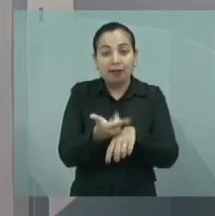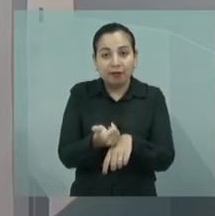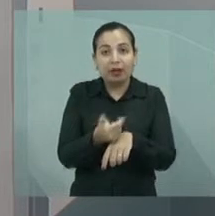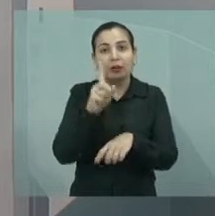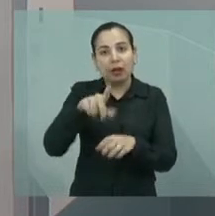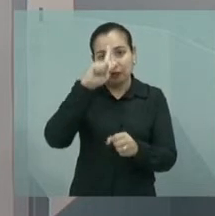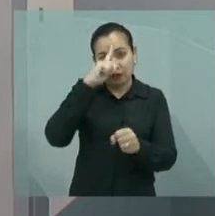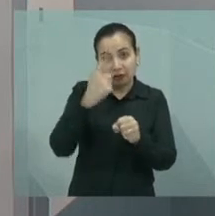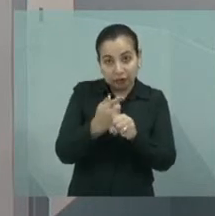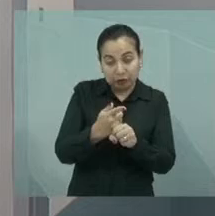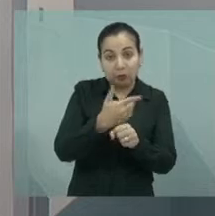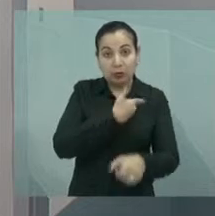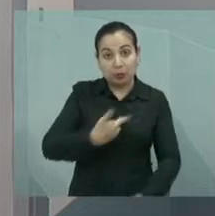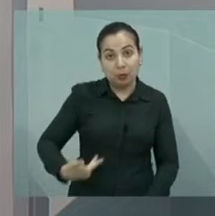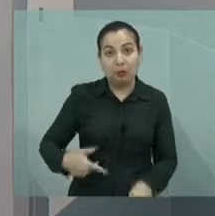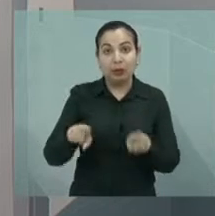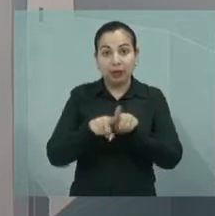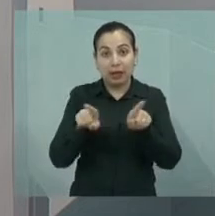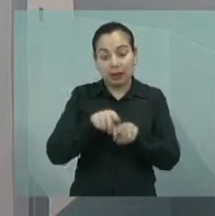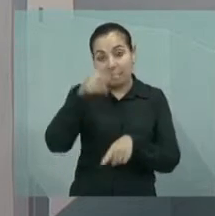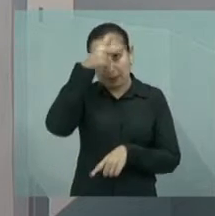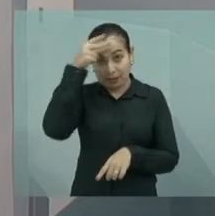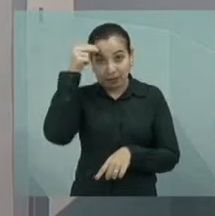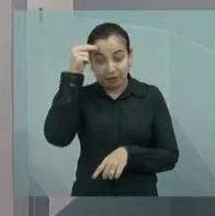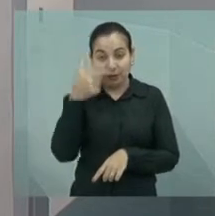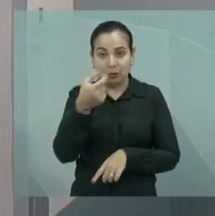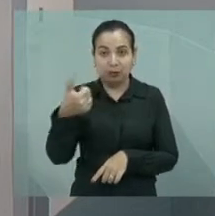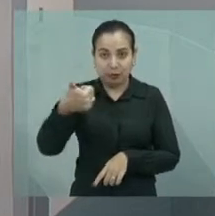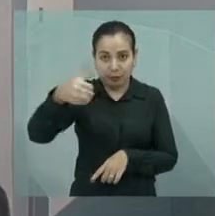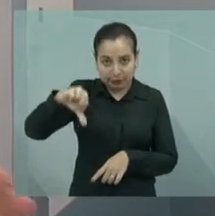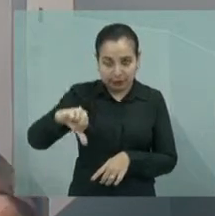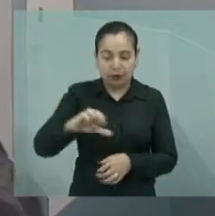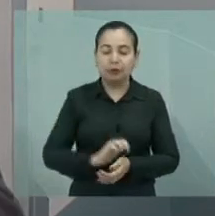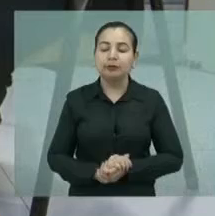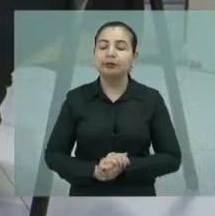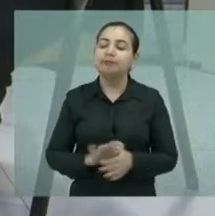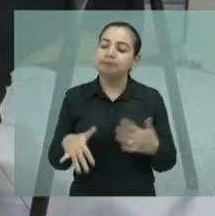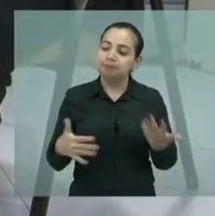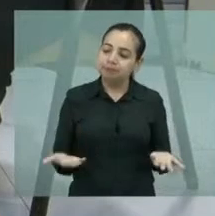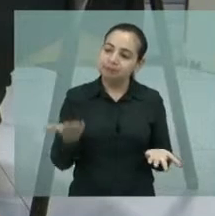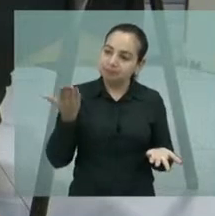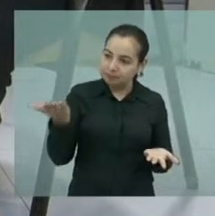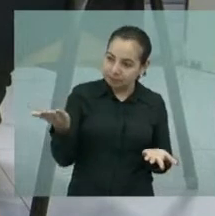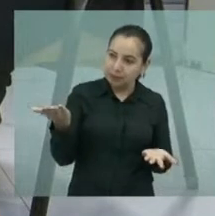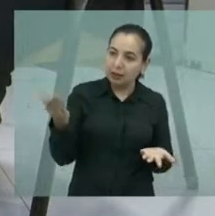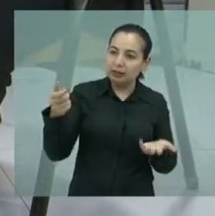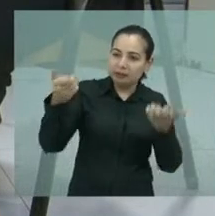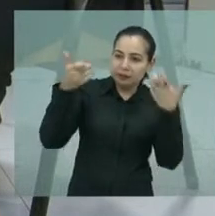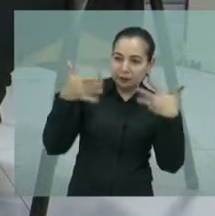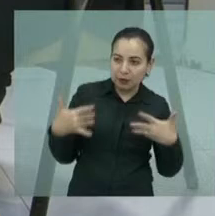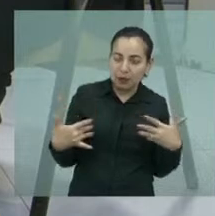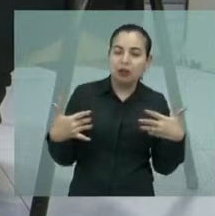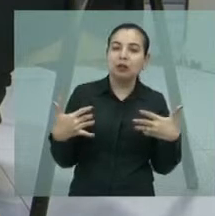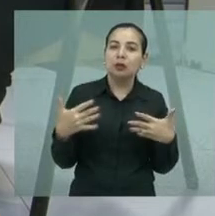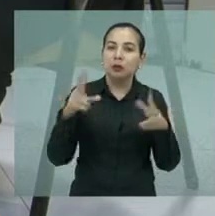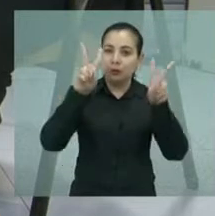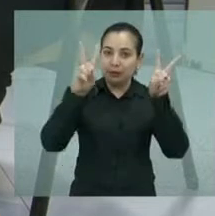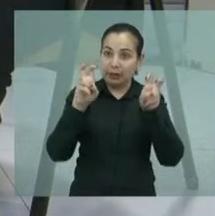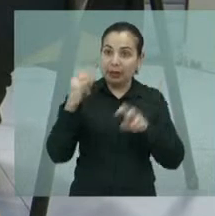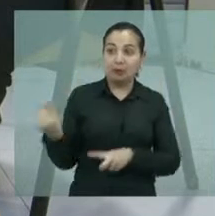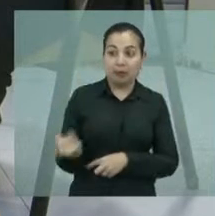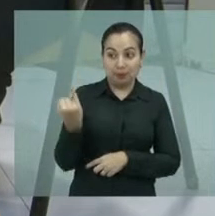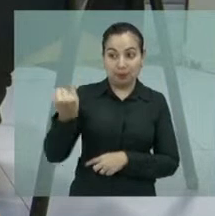Gestores Públicos Prefeitos de 2019. Doutor Juraci, o senhor falou no finalzinho do primeiro bloco um tema muito importante que eu